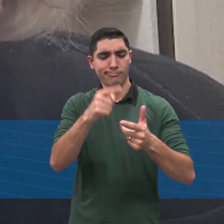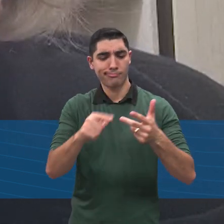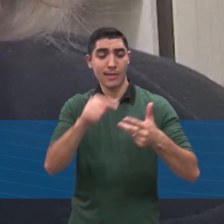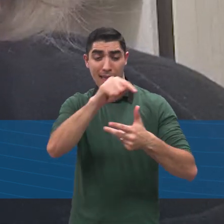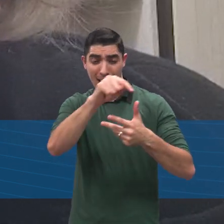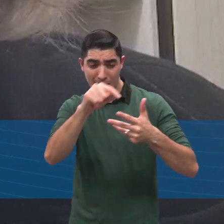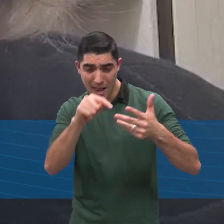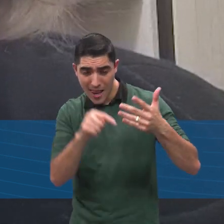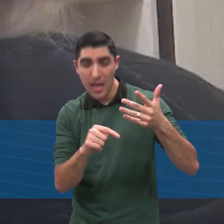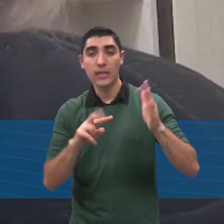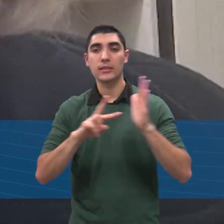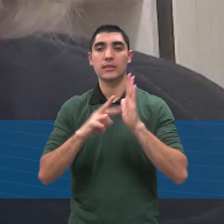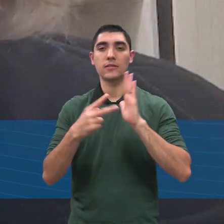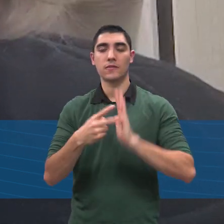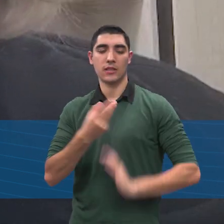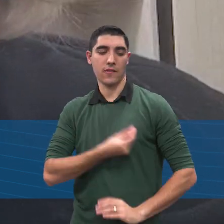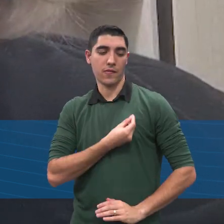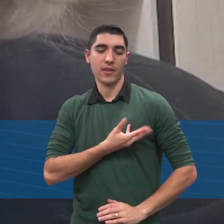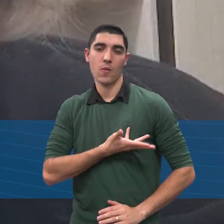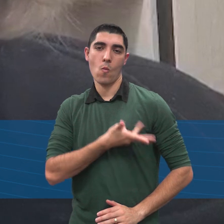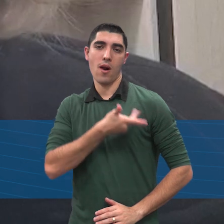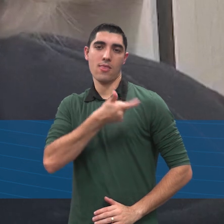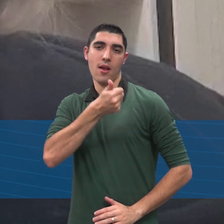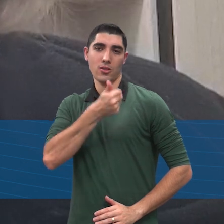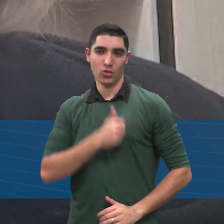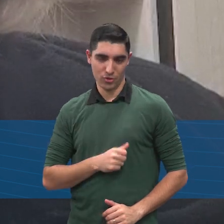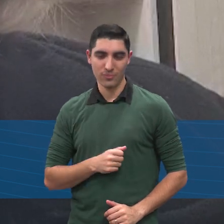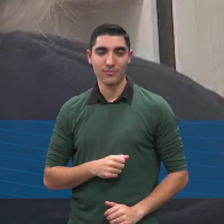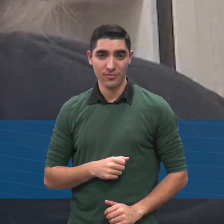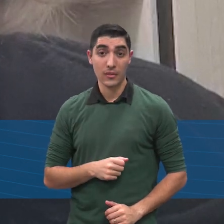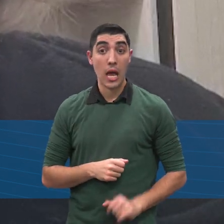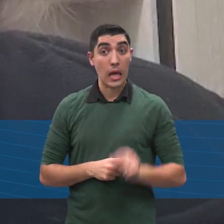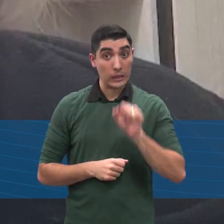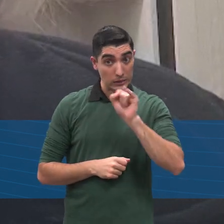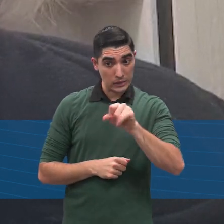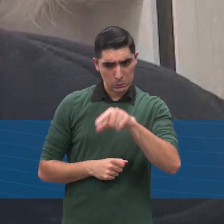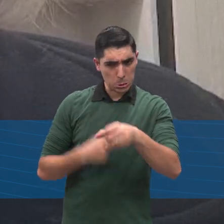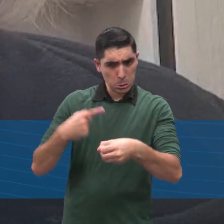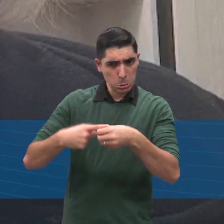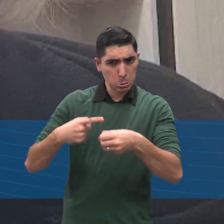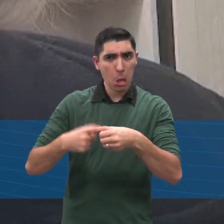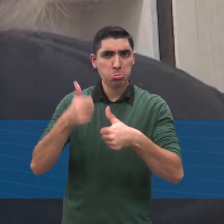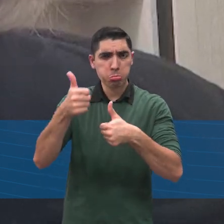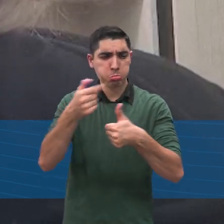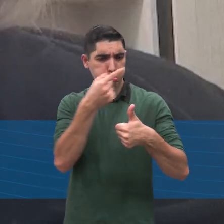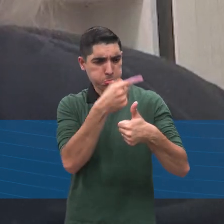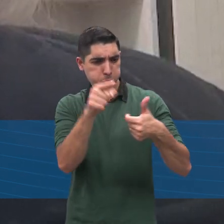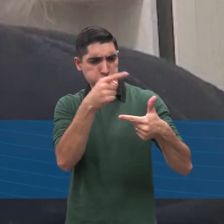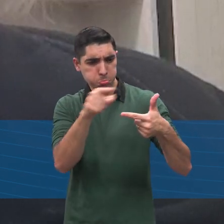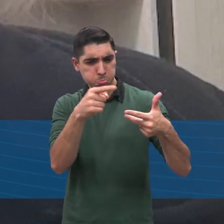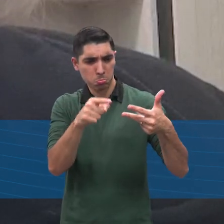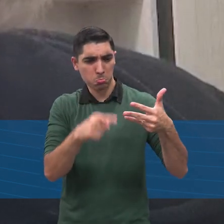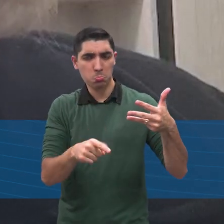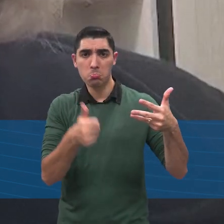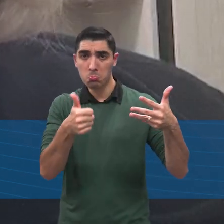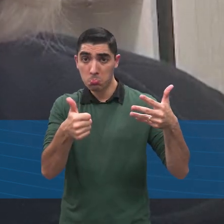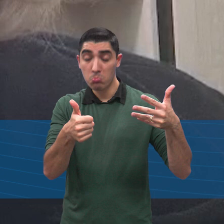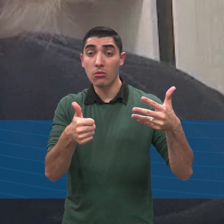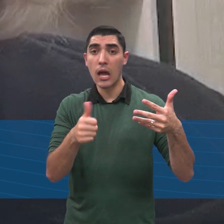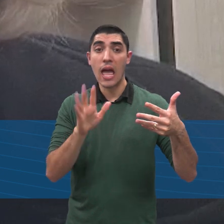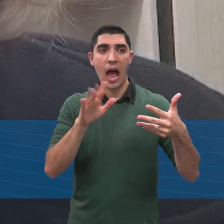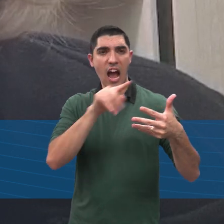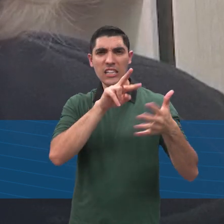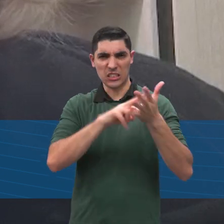isso, a gente chegar neste nível de cidade, não é algo trivial, mas também